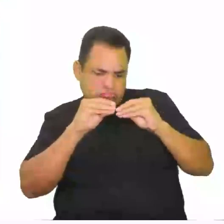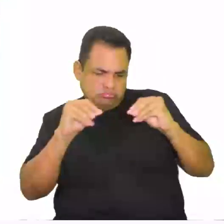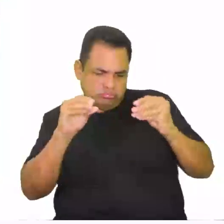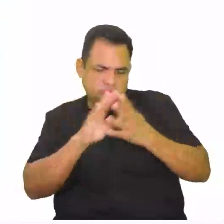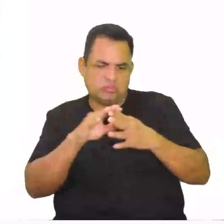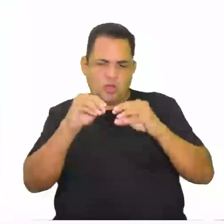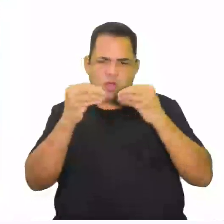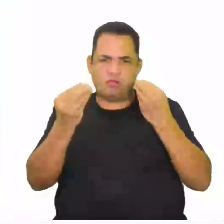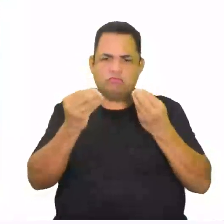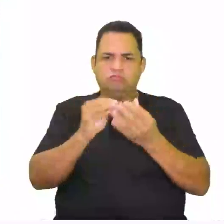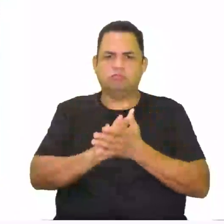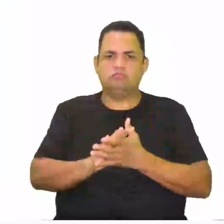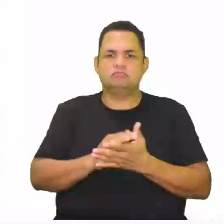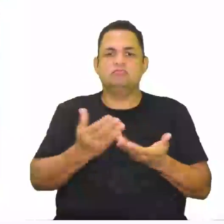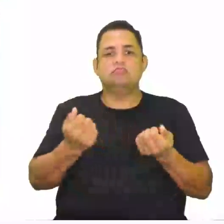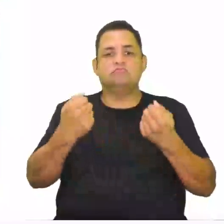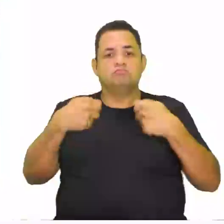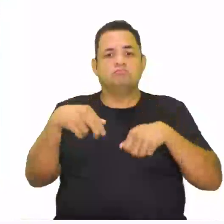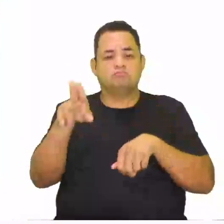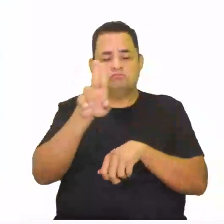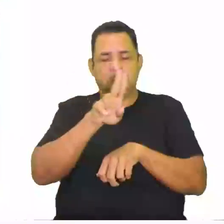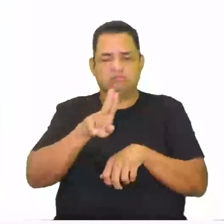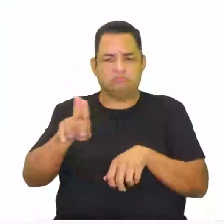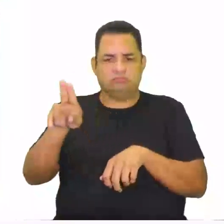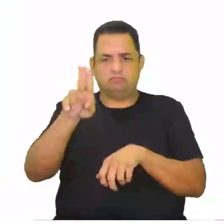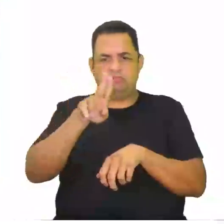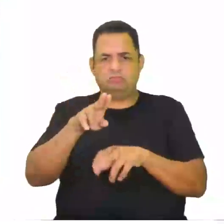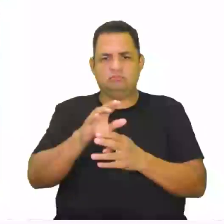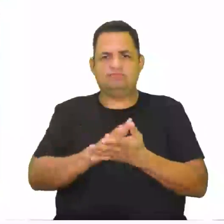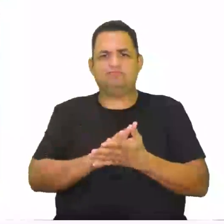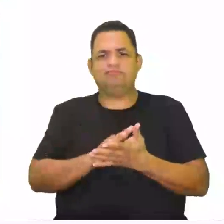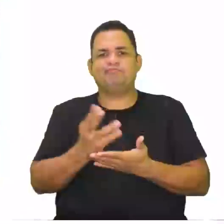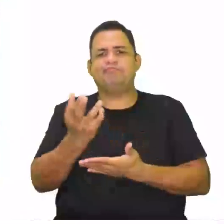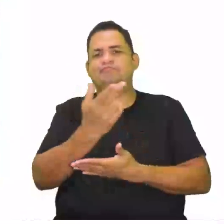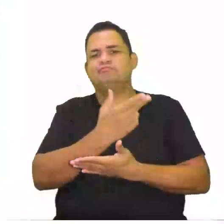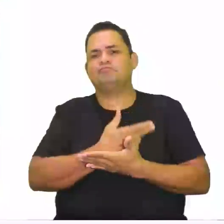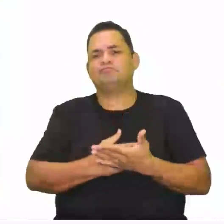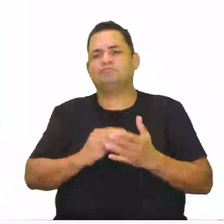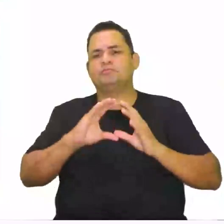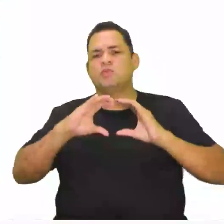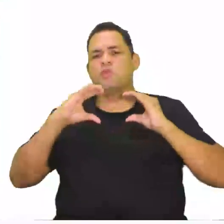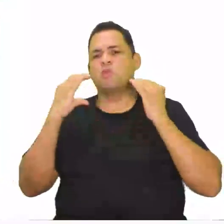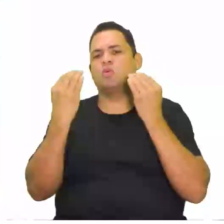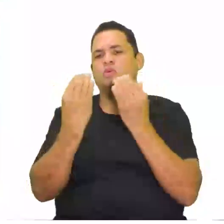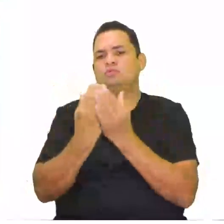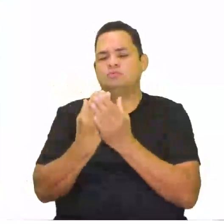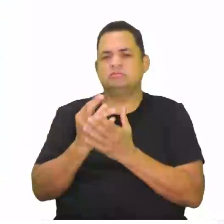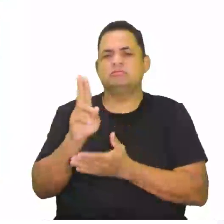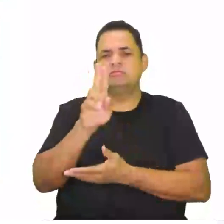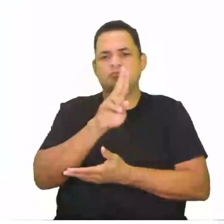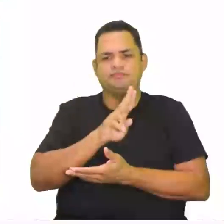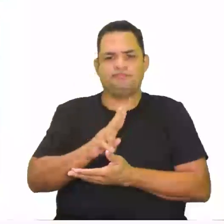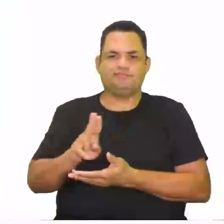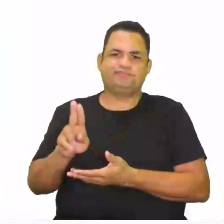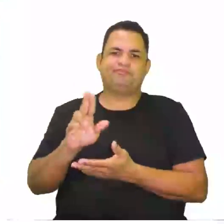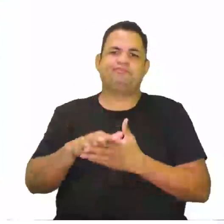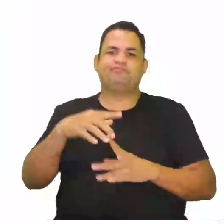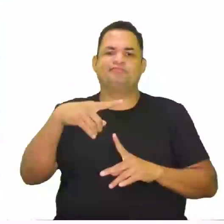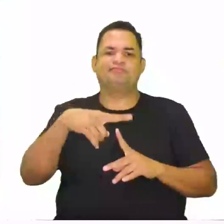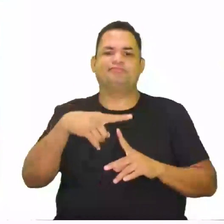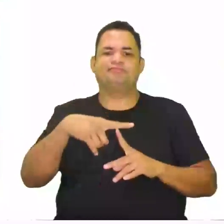ovos, e pode ser utilizado. E muitas comunidades fazem uso desse